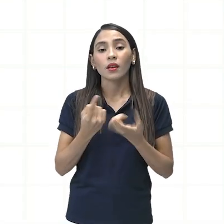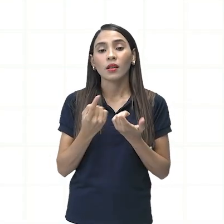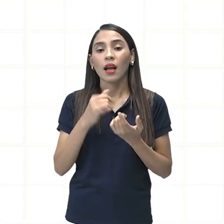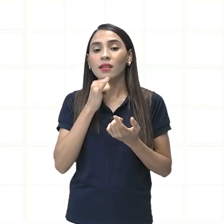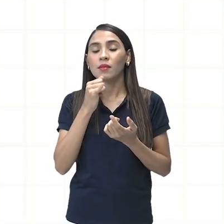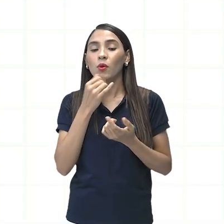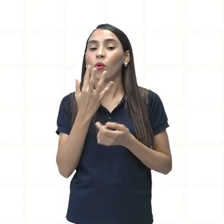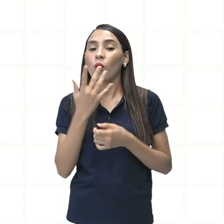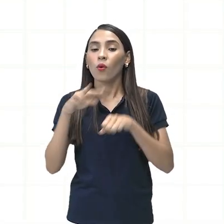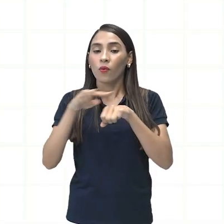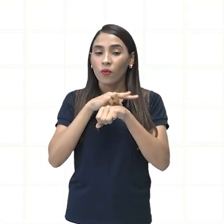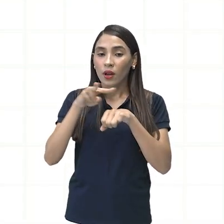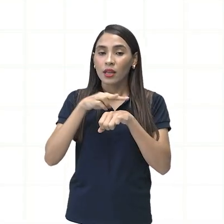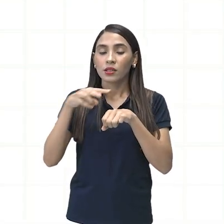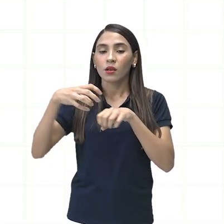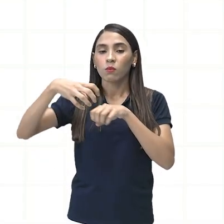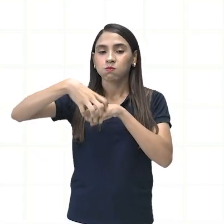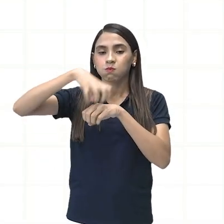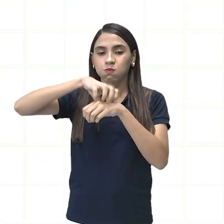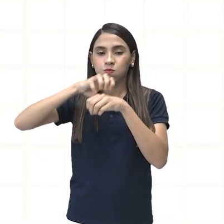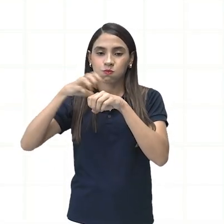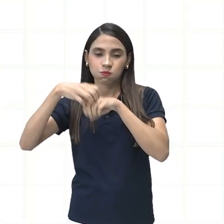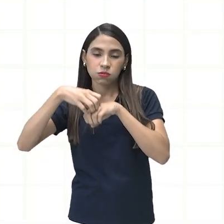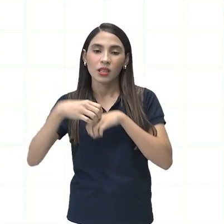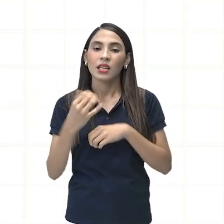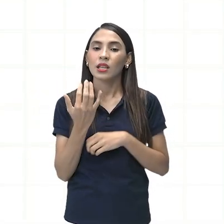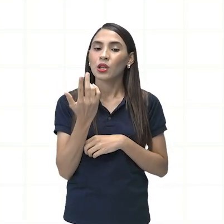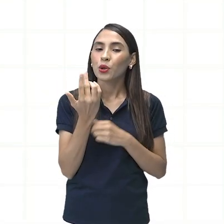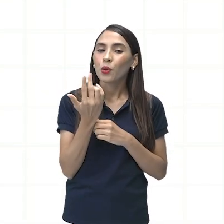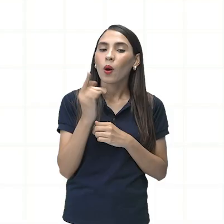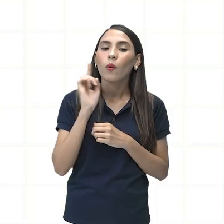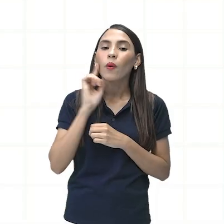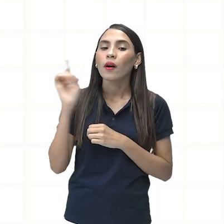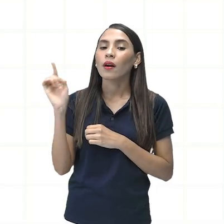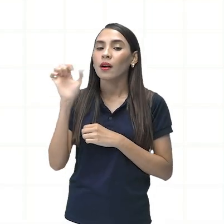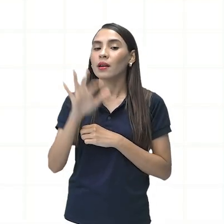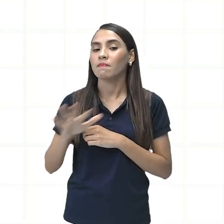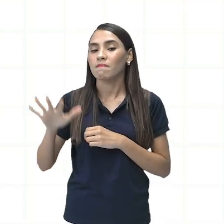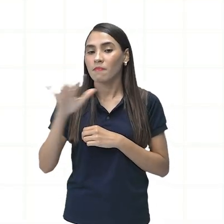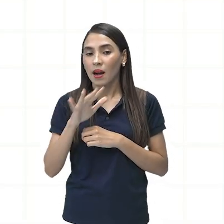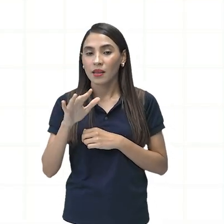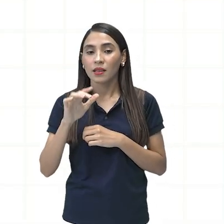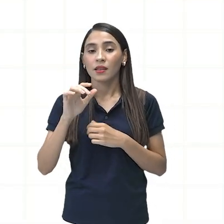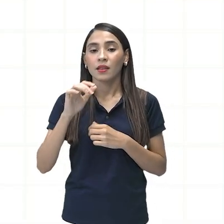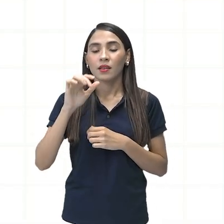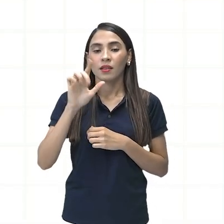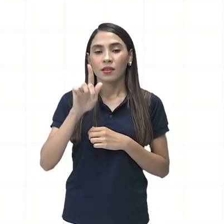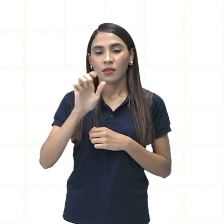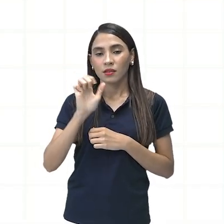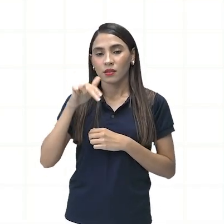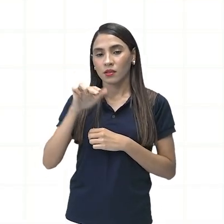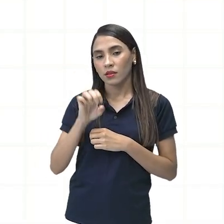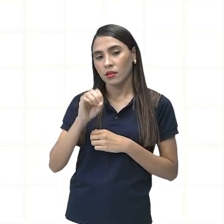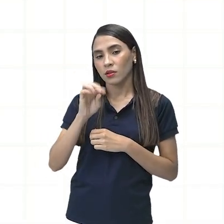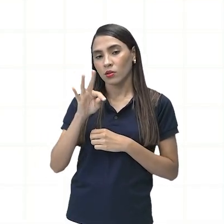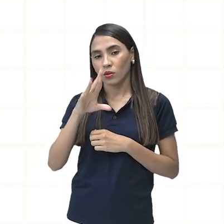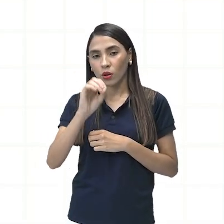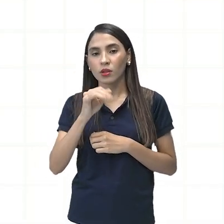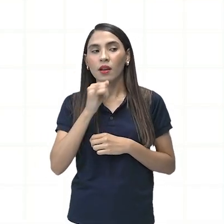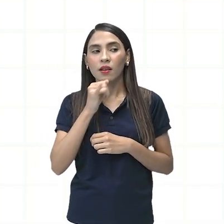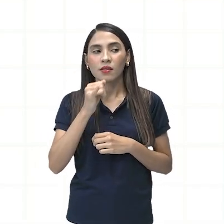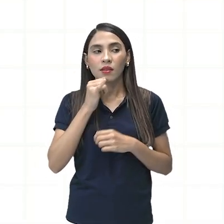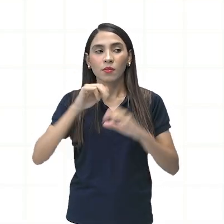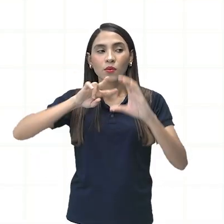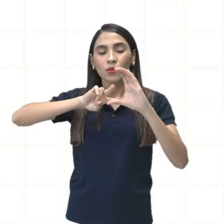aparência verde e rugosa, representando na imagem com os seguintes genótipos aqui, ó. Vzão, Vzão